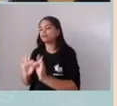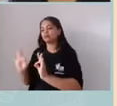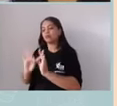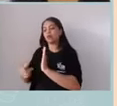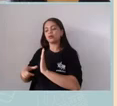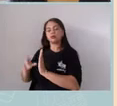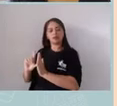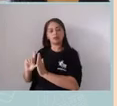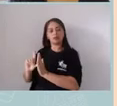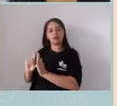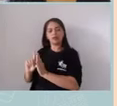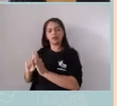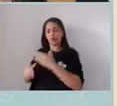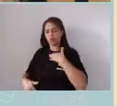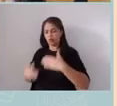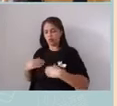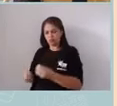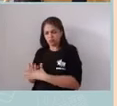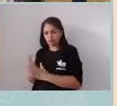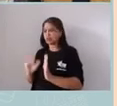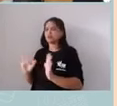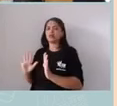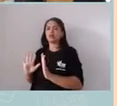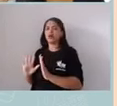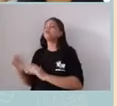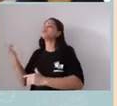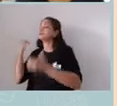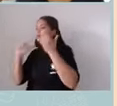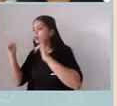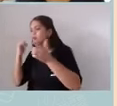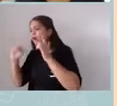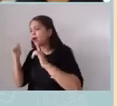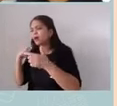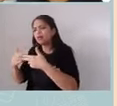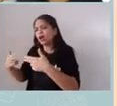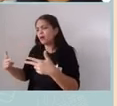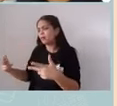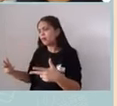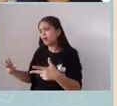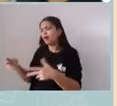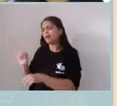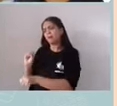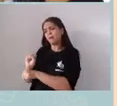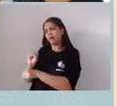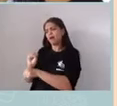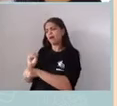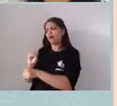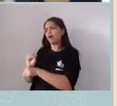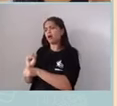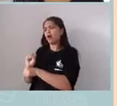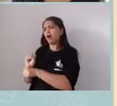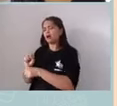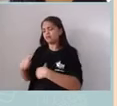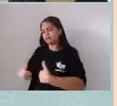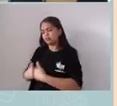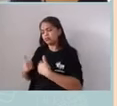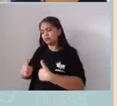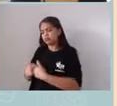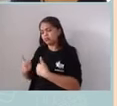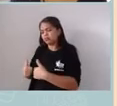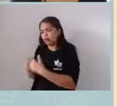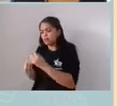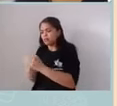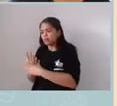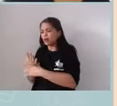ter que produzi-los, a gente vai recebê-los aí de alguma forma. Por isso que é passivo. Eu estou aqui paradinho, meu sistema imune não está precisando produzir